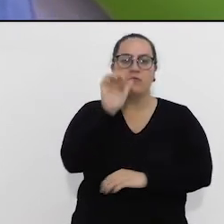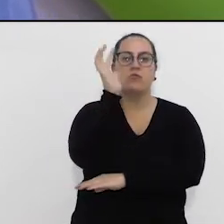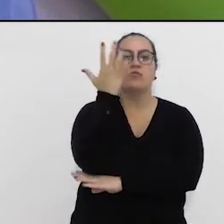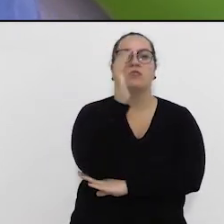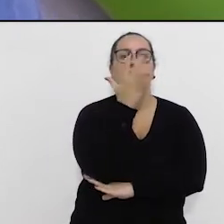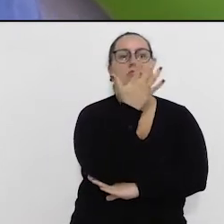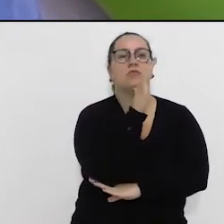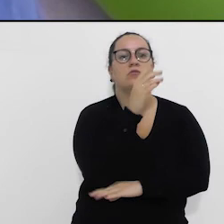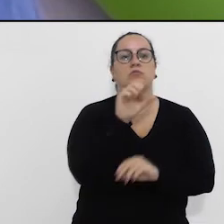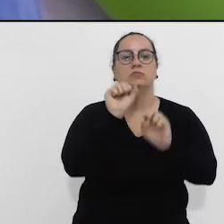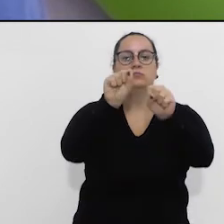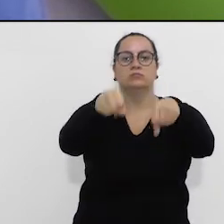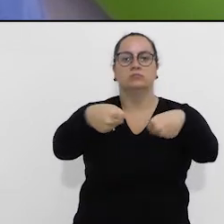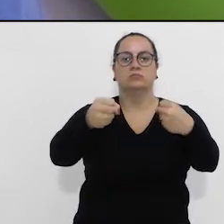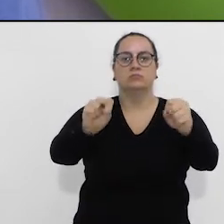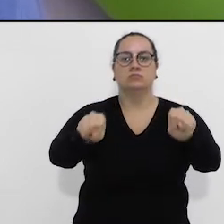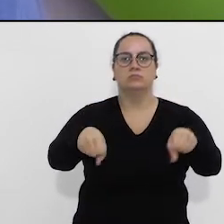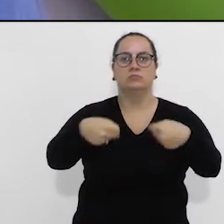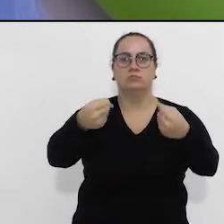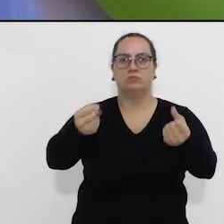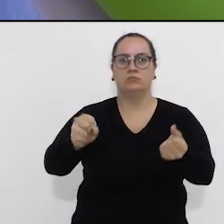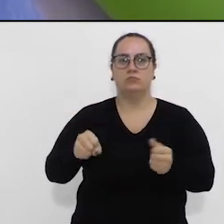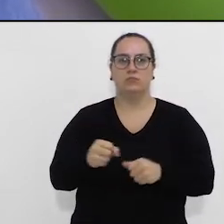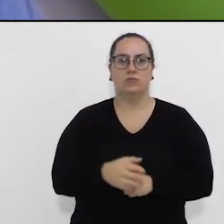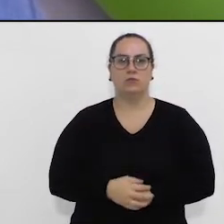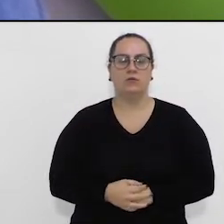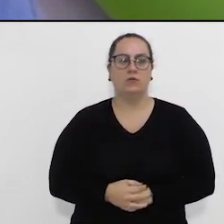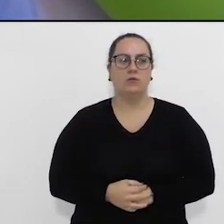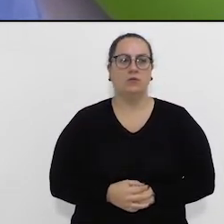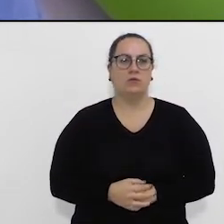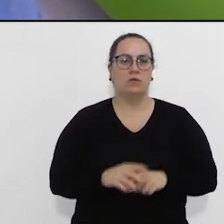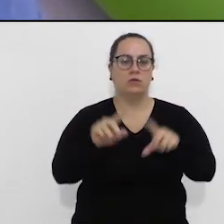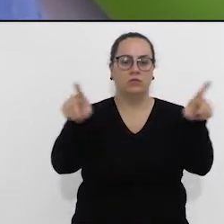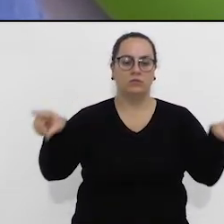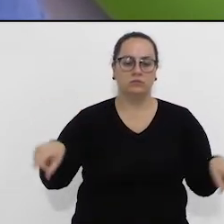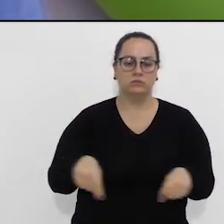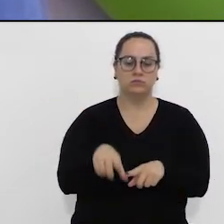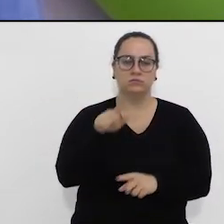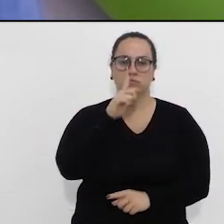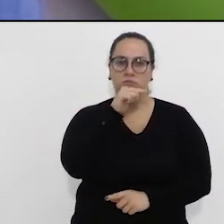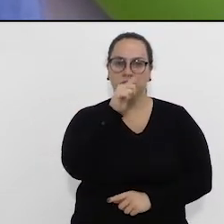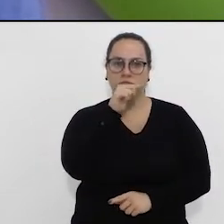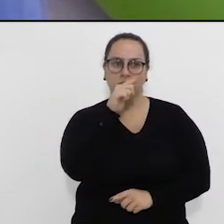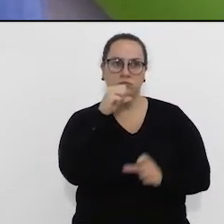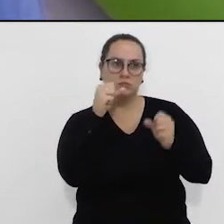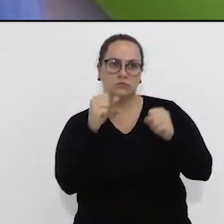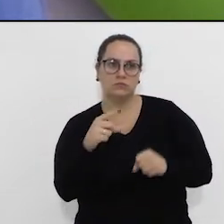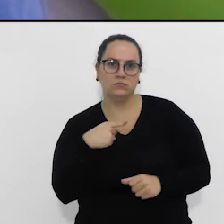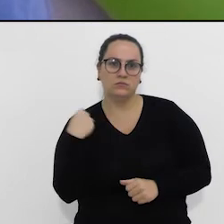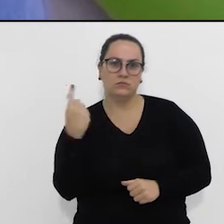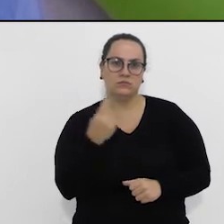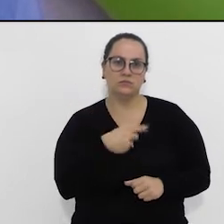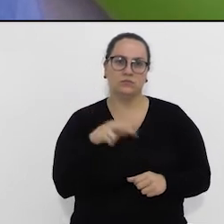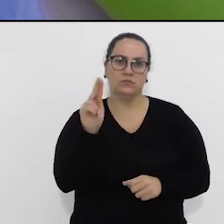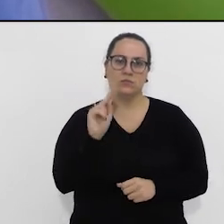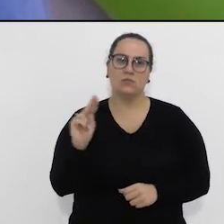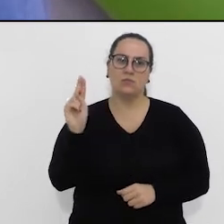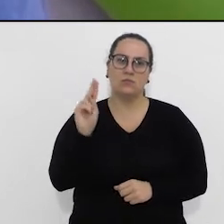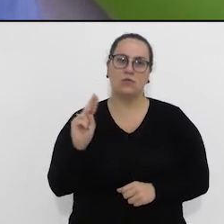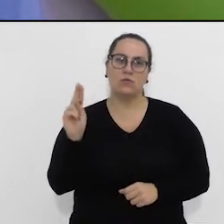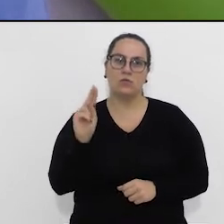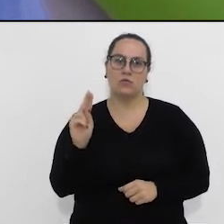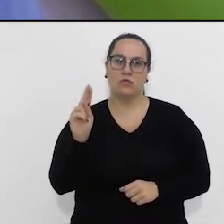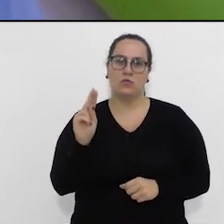com máquinas é para desassorear o Horto Florestal Lago do Horto para que a gente possa realmente usar o